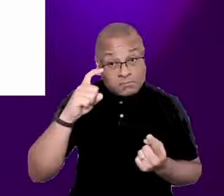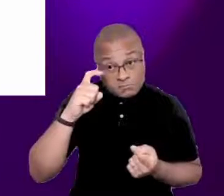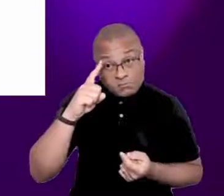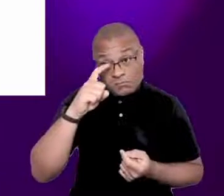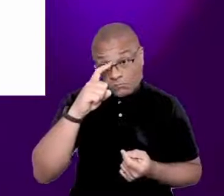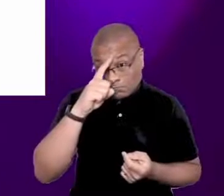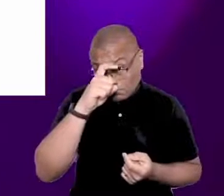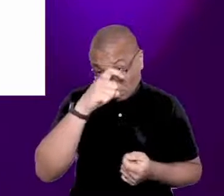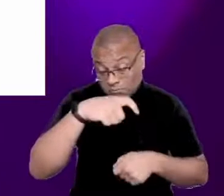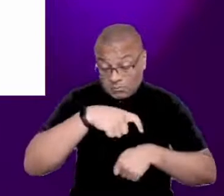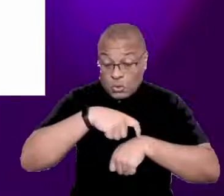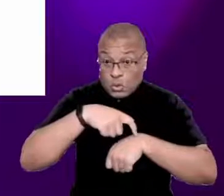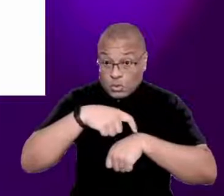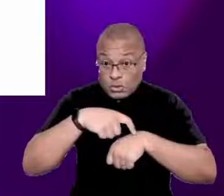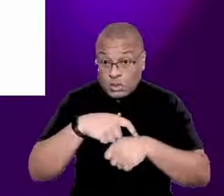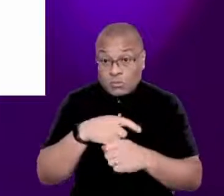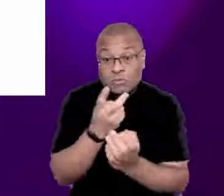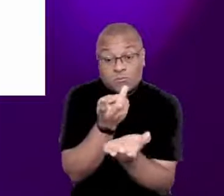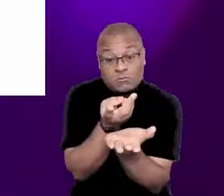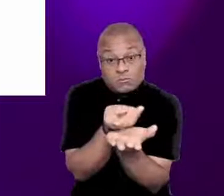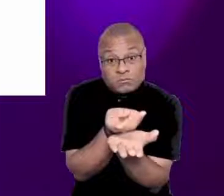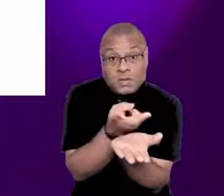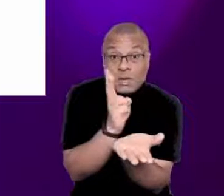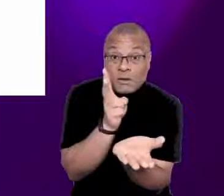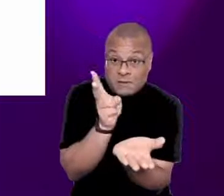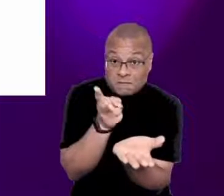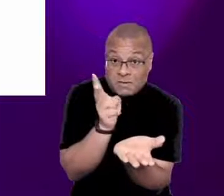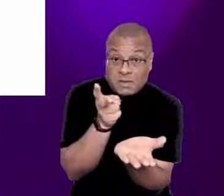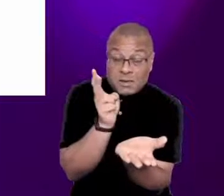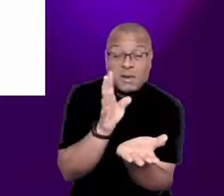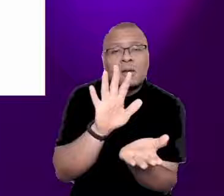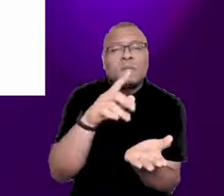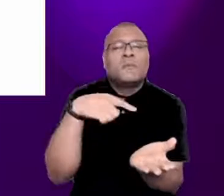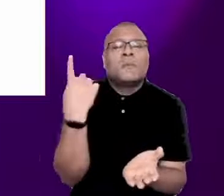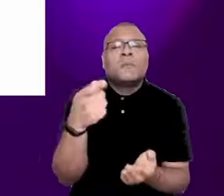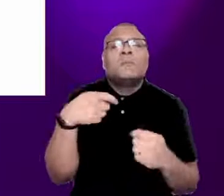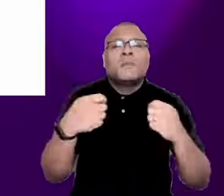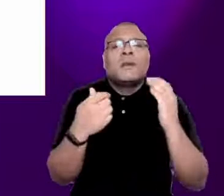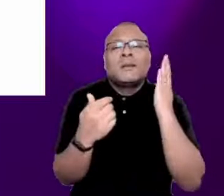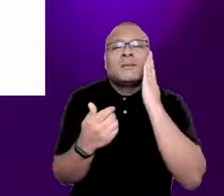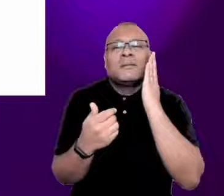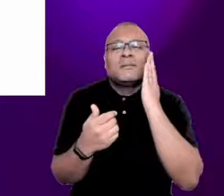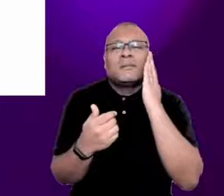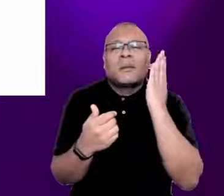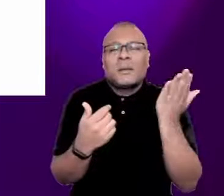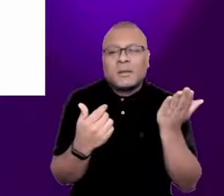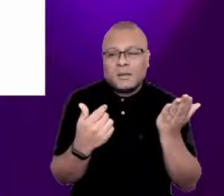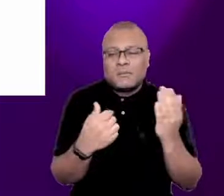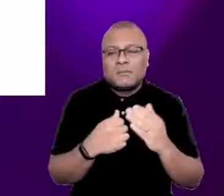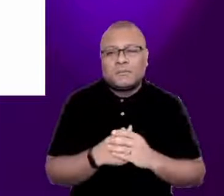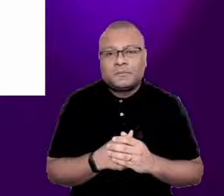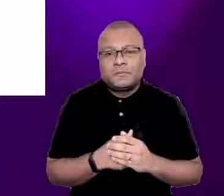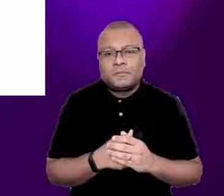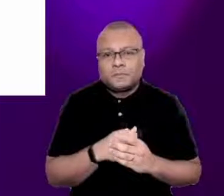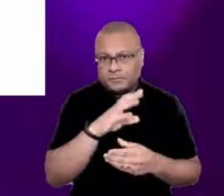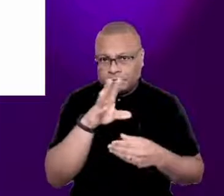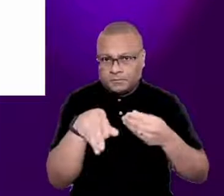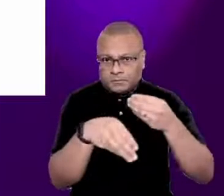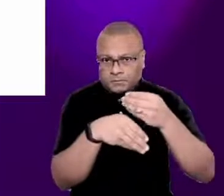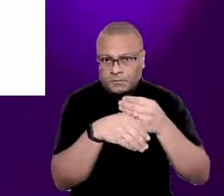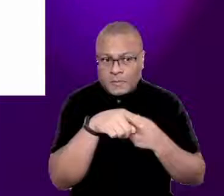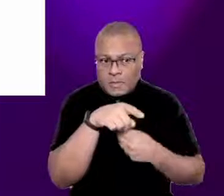complicações, tempo de internação, mas nós precisamos saber se nós estamos entregando o que o